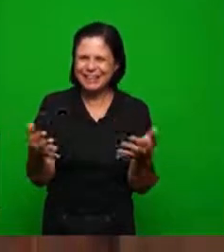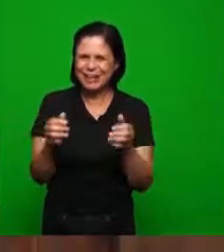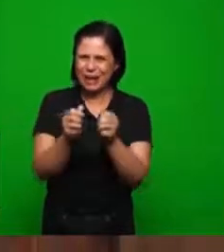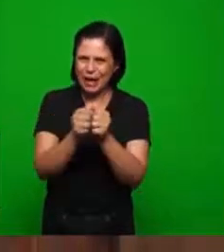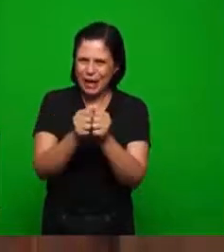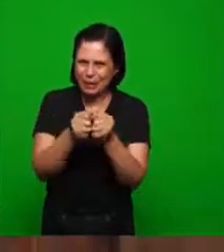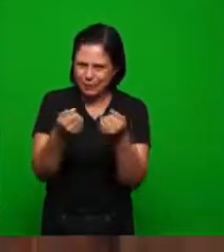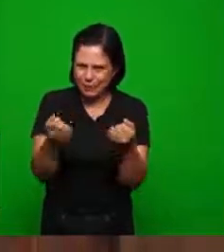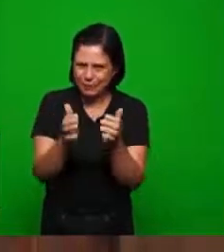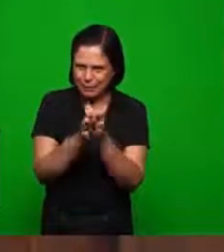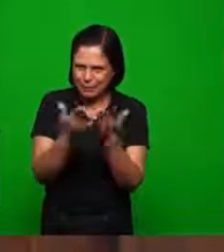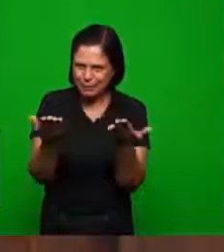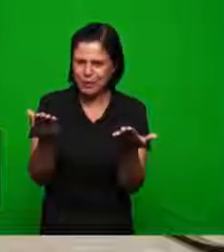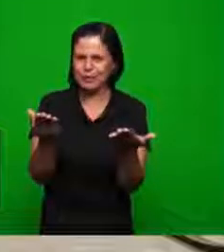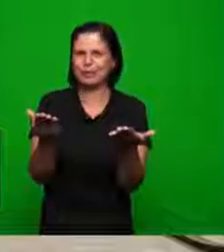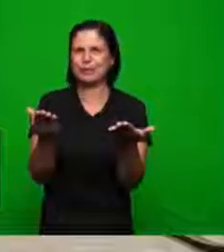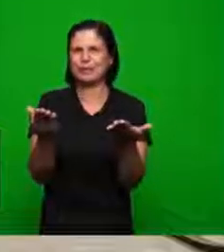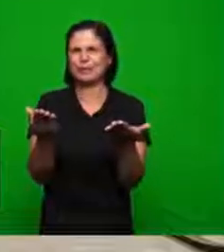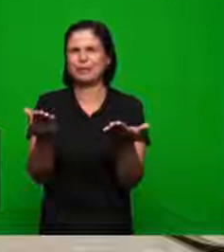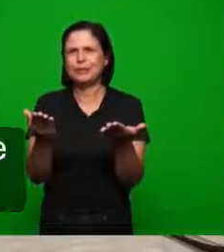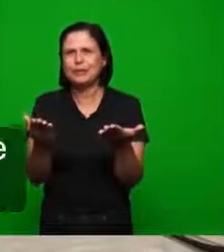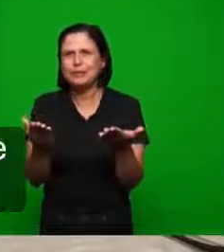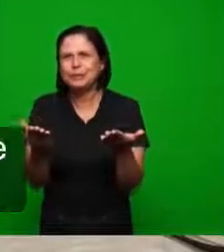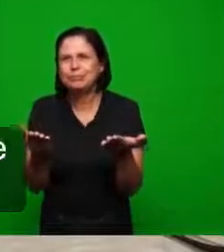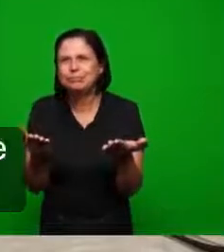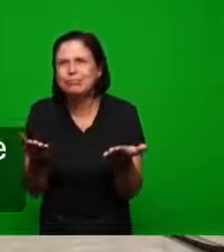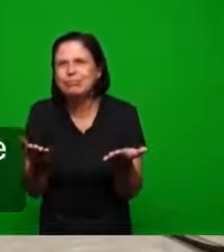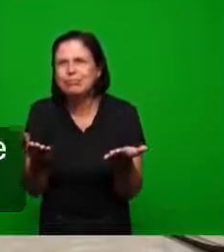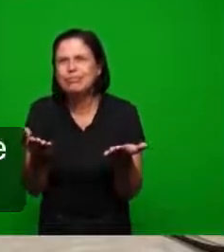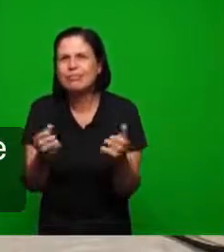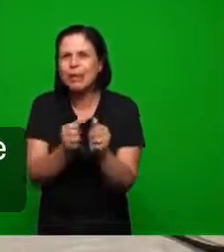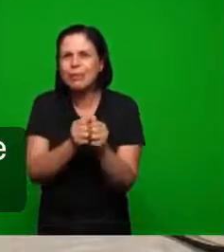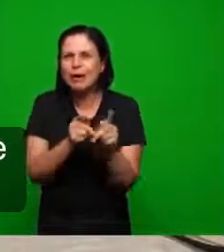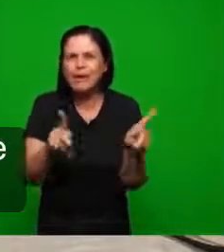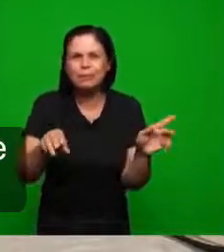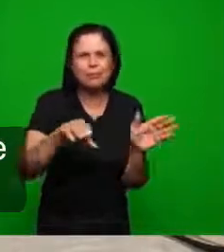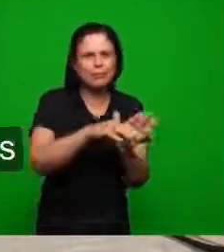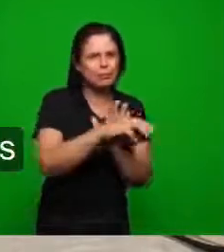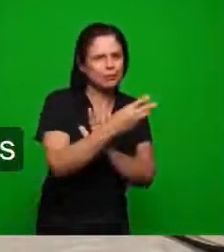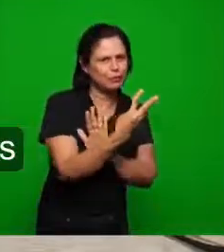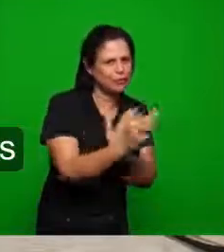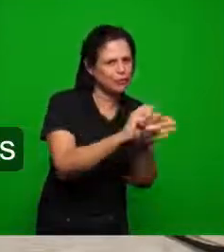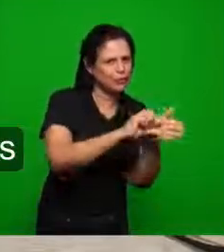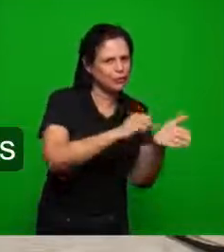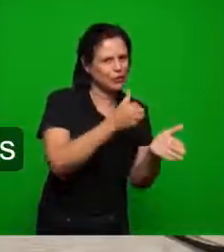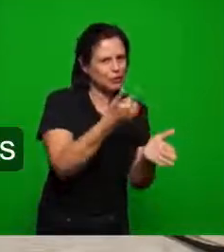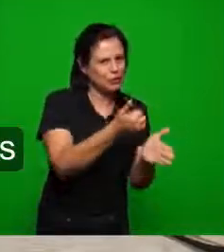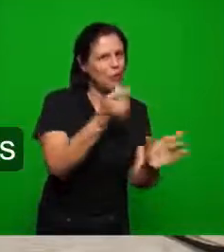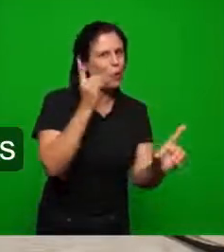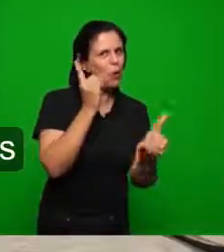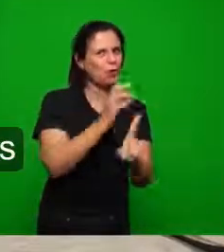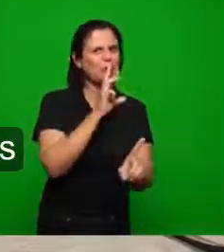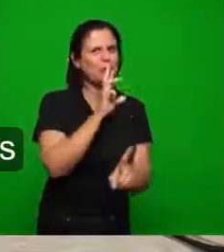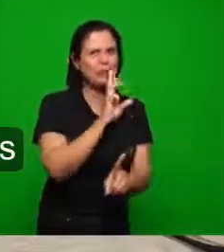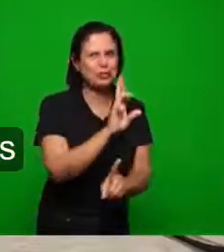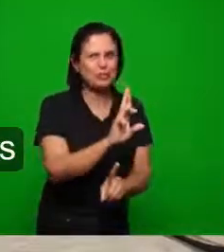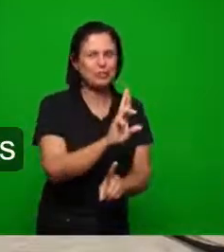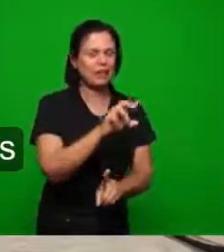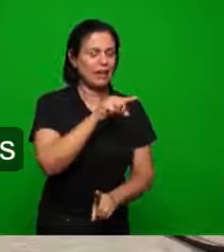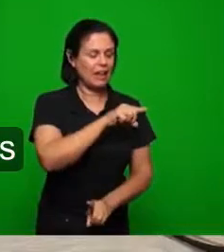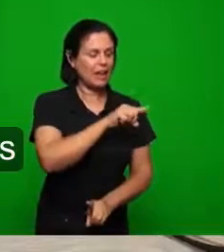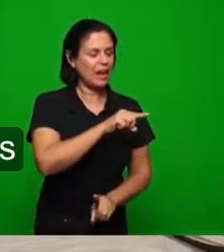no capítulo 3, no versículo 1. E ali os irmãos vão ver a expressão. Ao anjo da igreja que está em Sardes,